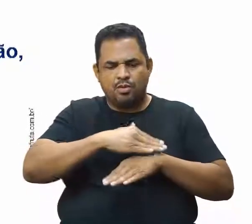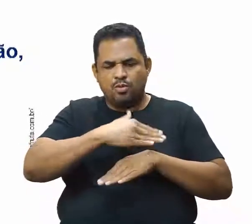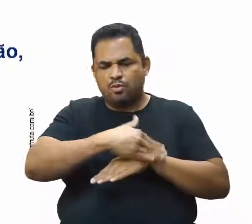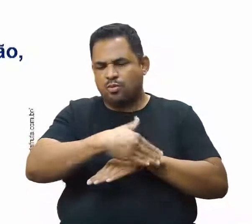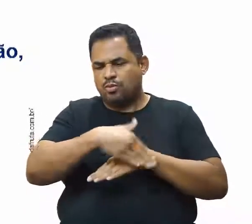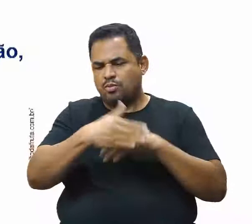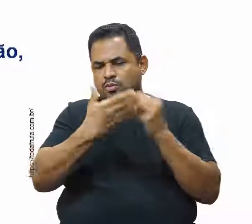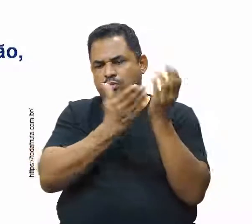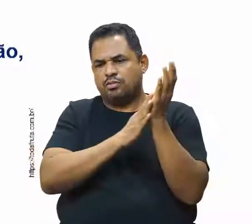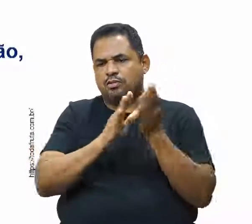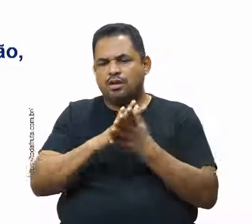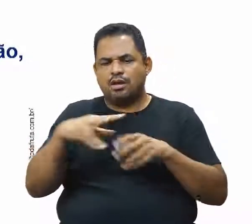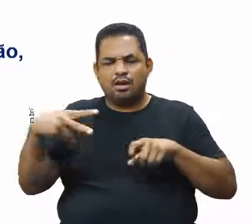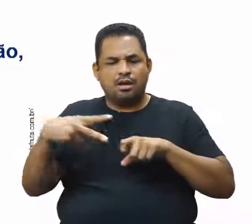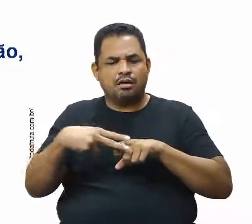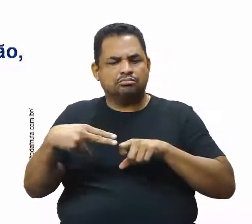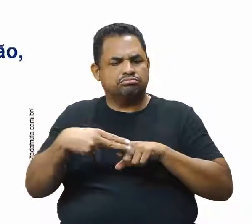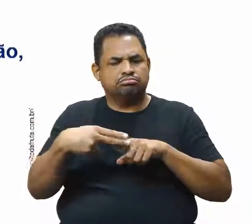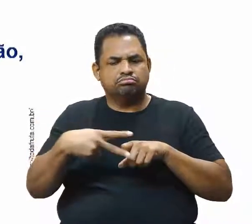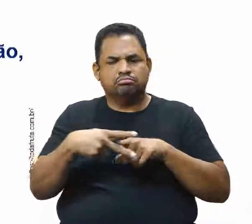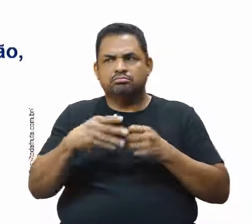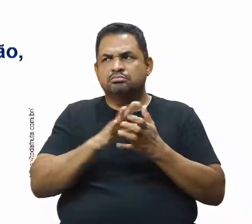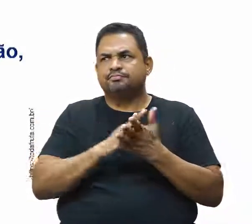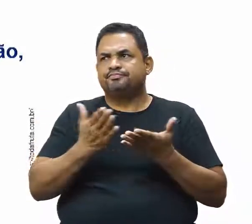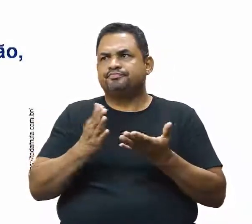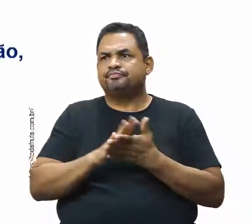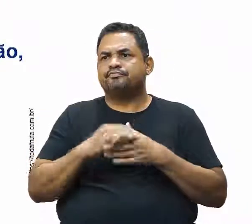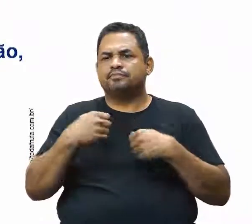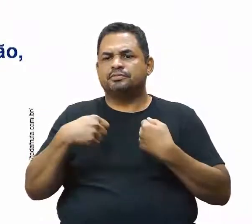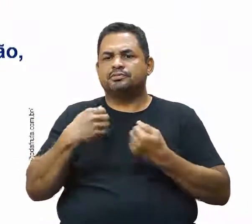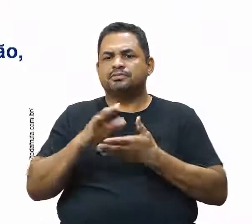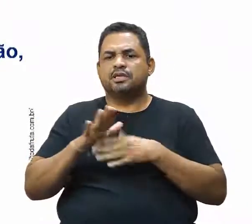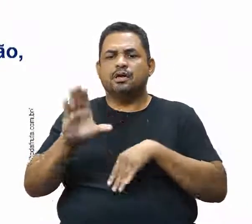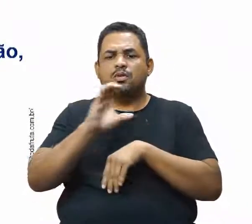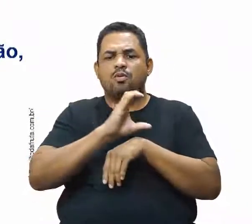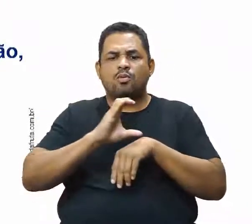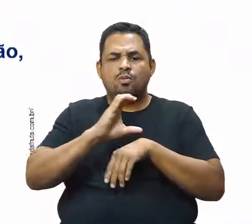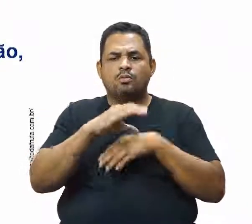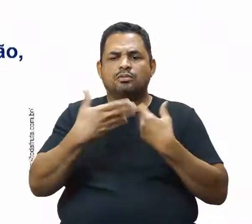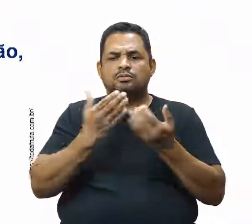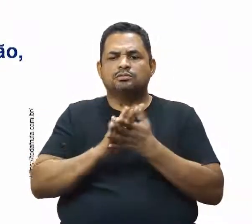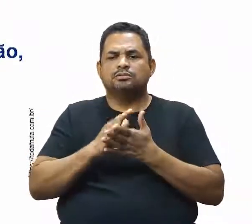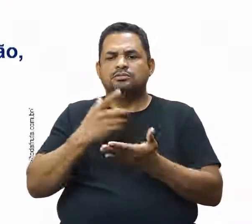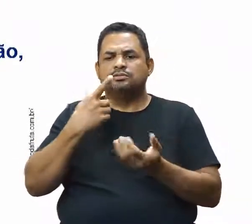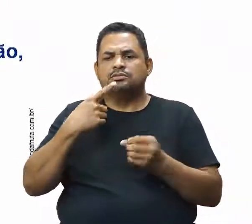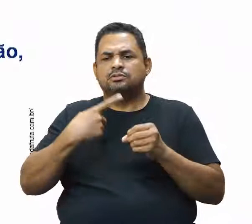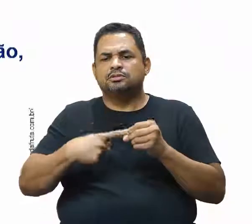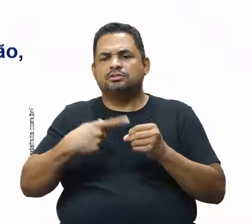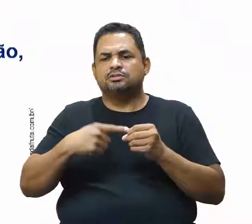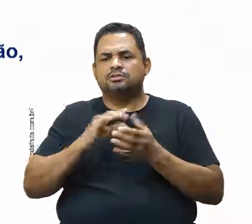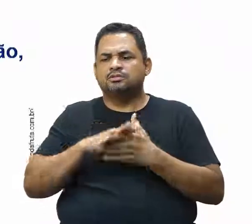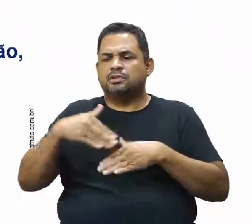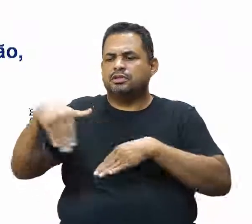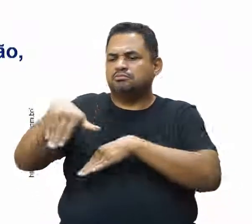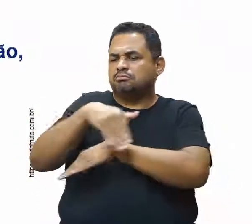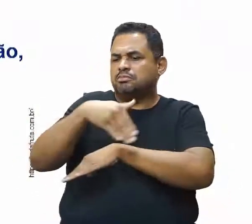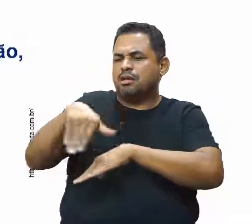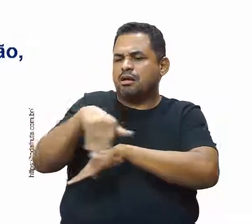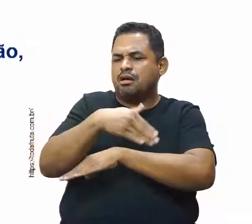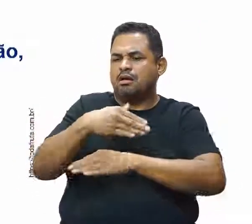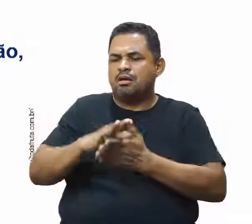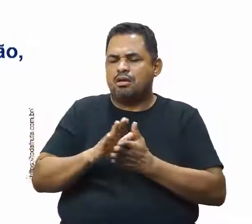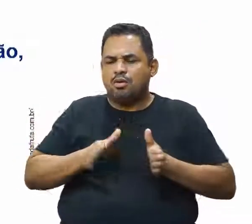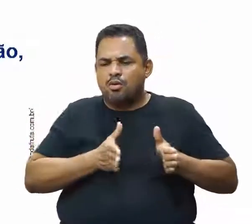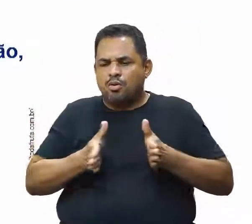casca do cupuaçu. Não é todo mundo que consegue, tem até concursos, né? Em cidades ribeirinhas e comunidades